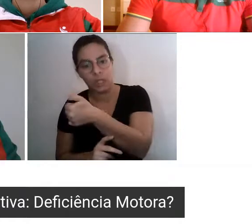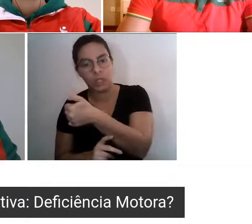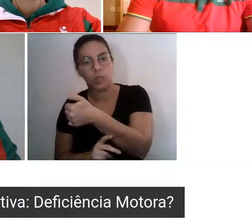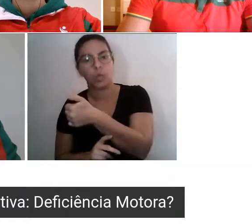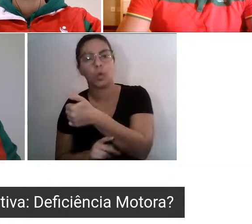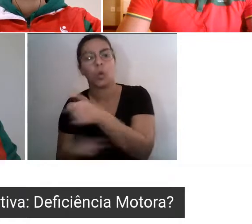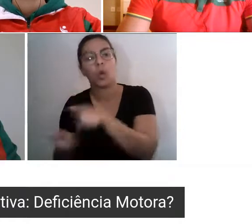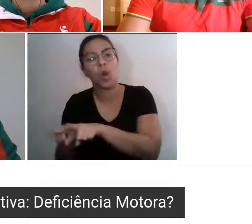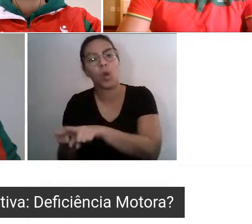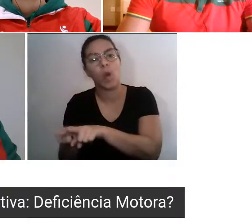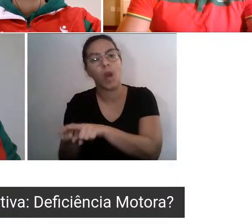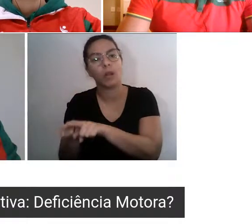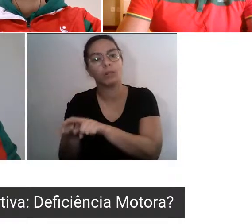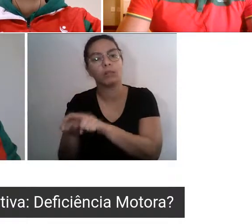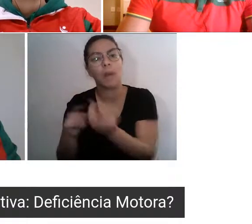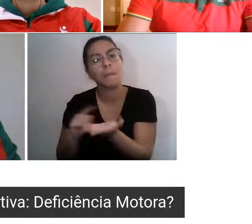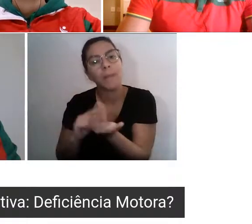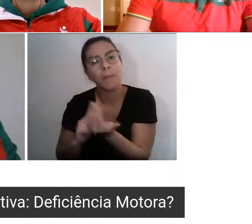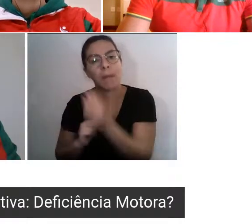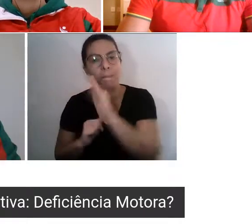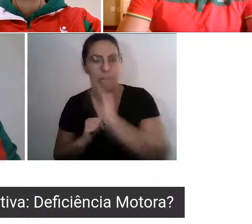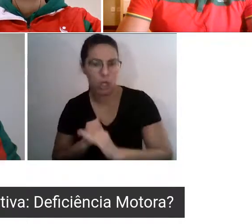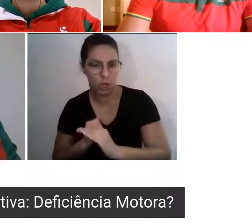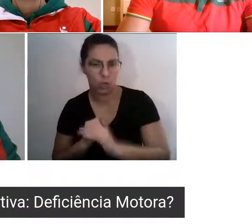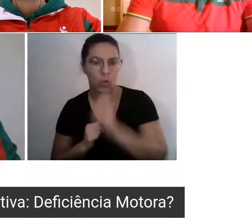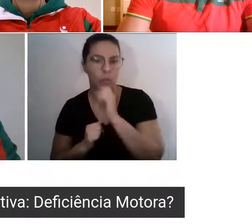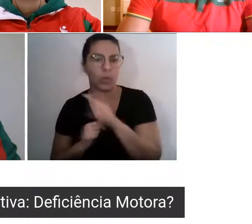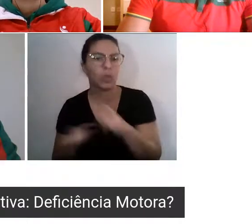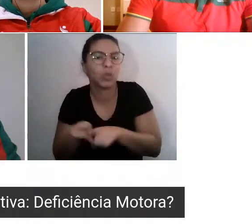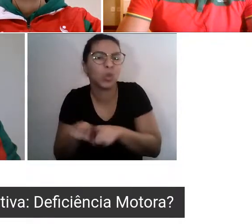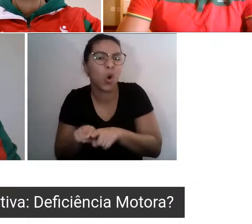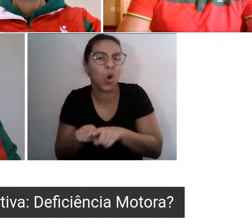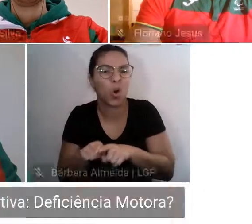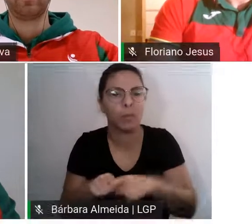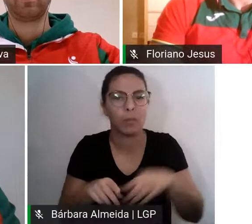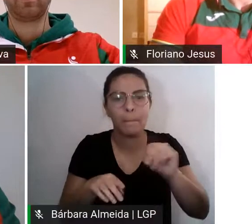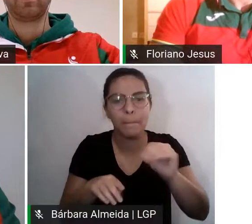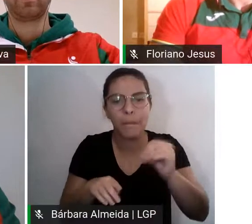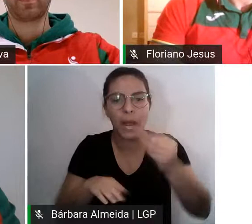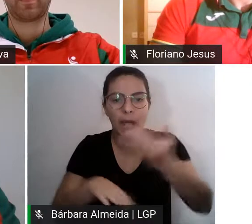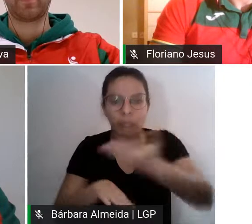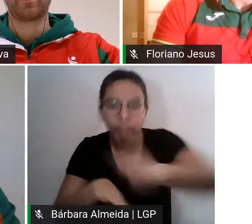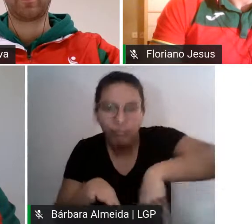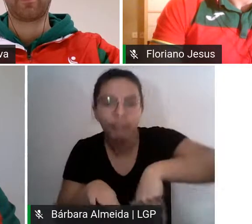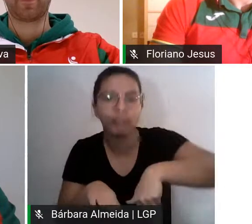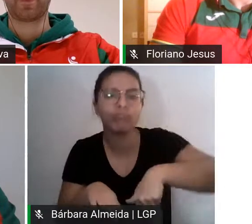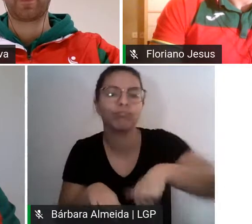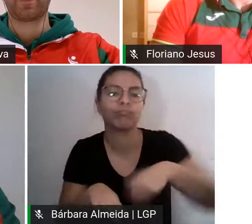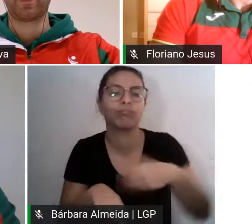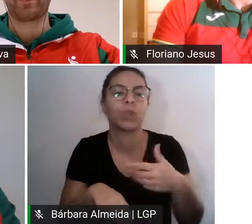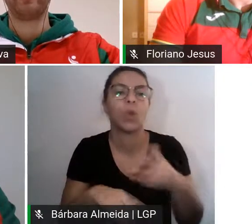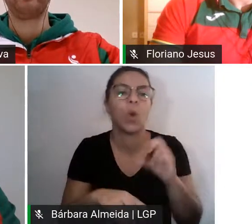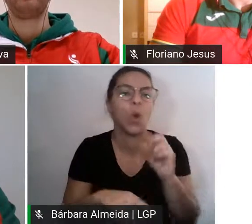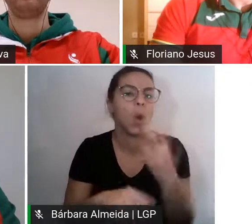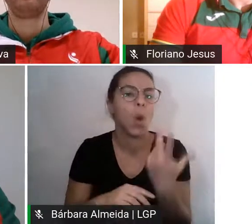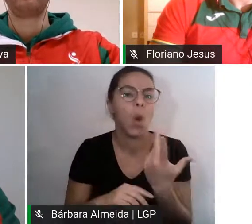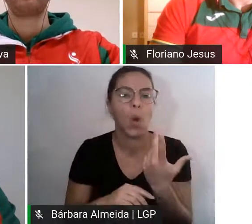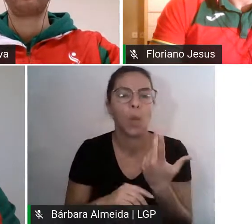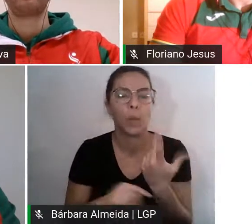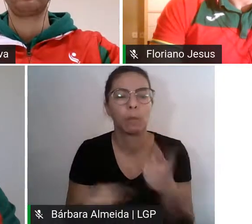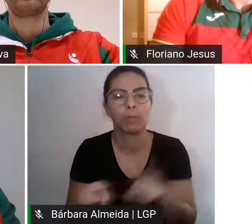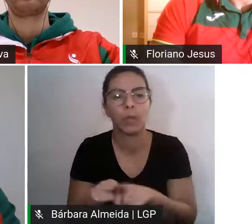que tem menos incapacidade. Pode ser a tal questão de só da amputação do pé, muitas vezes